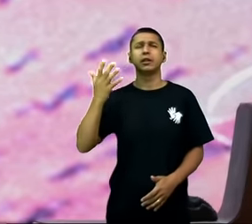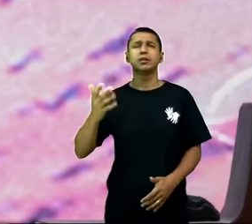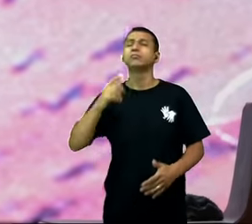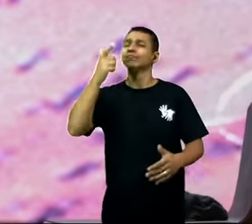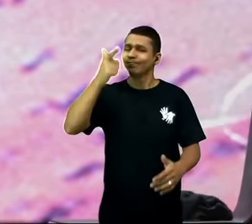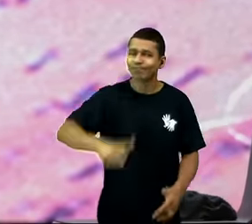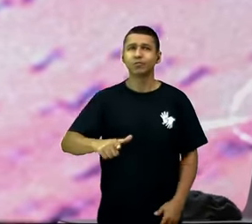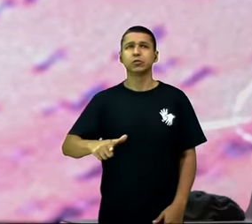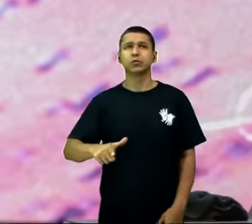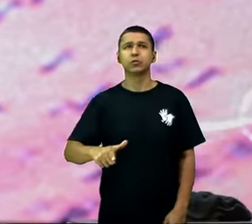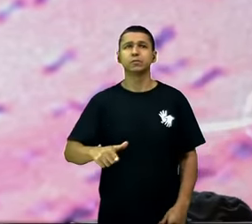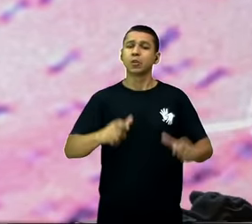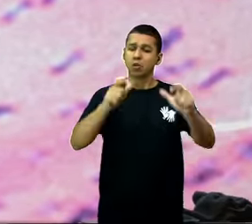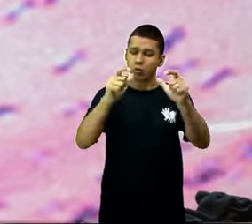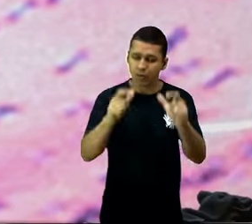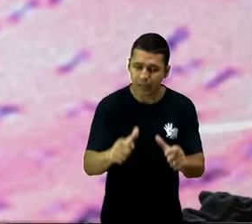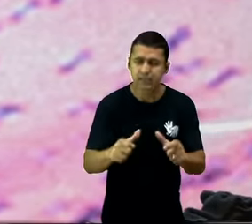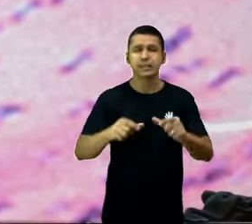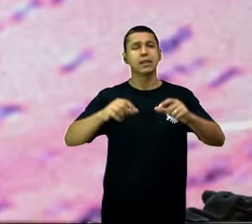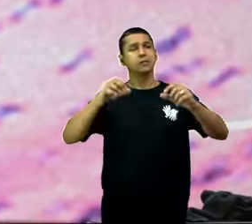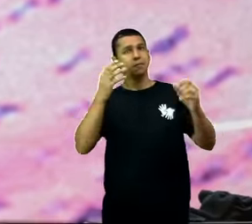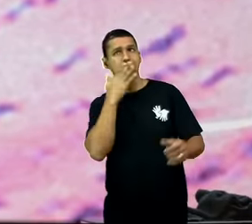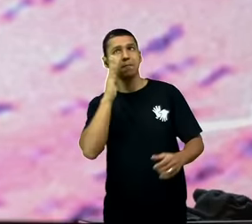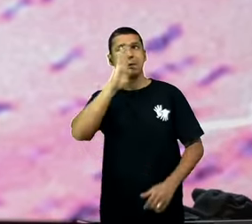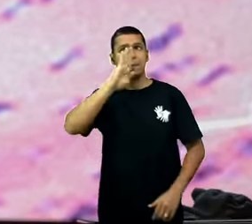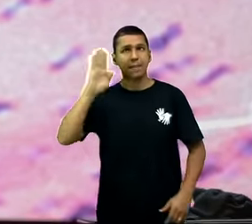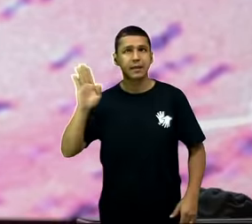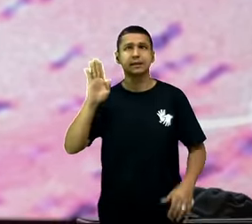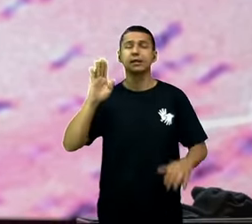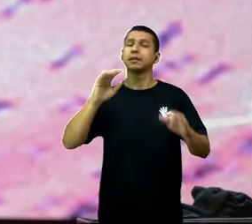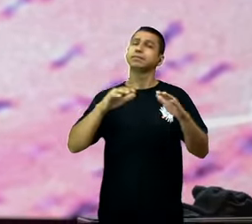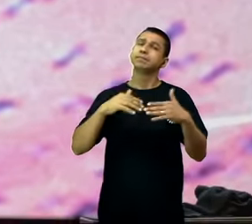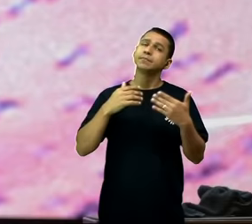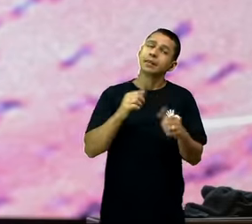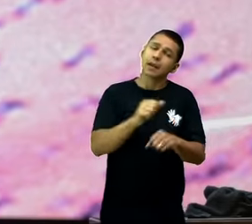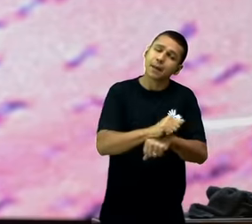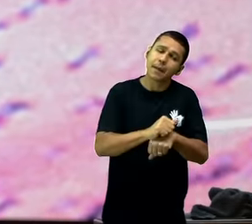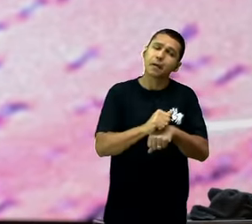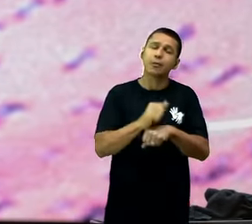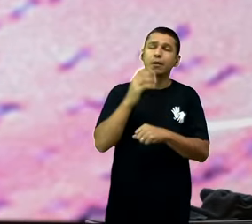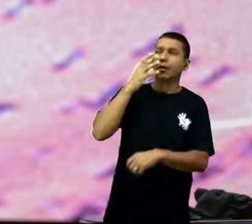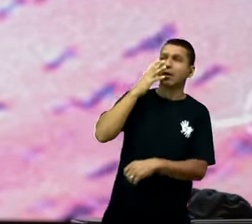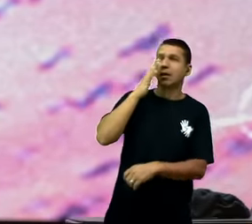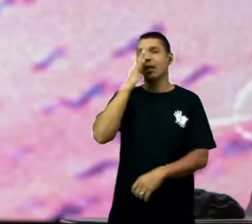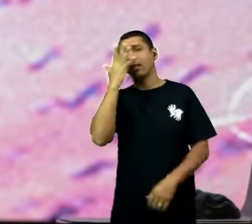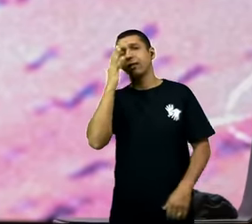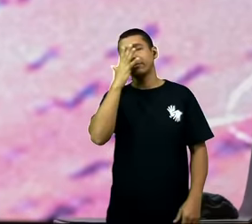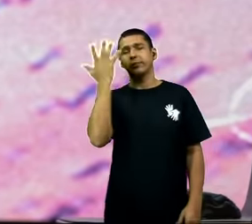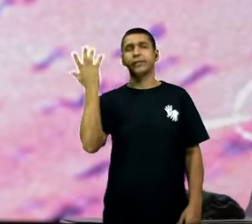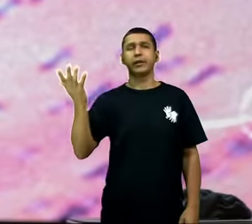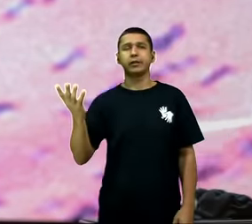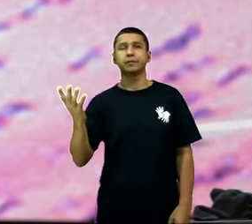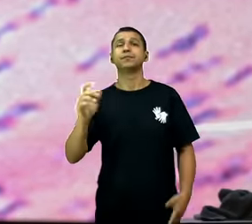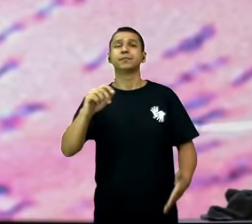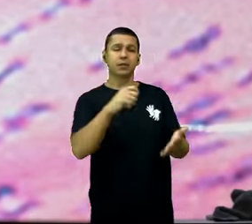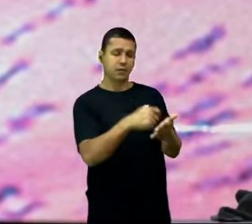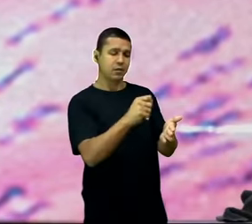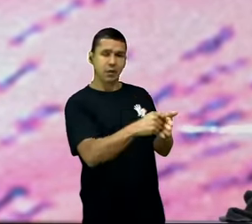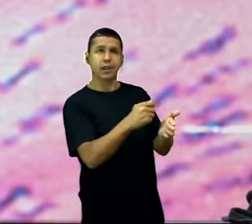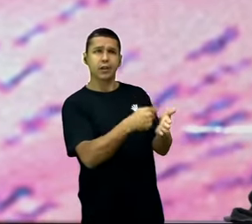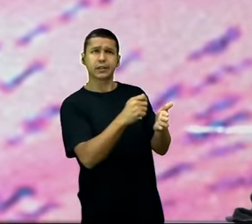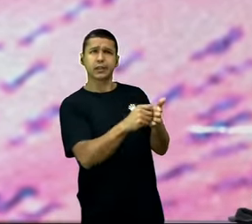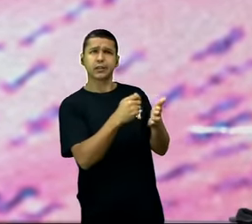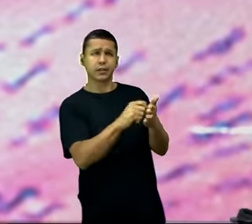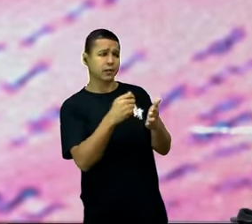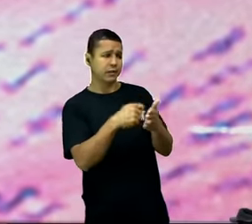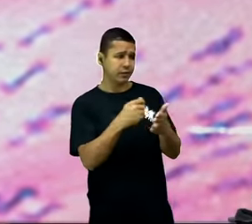Mesmo na geografia certa, na agenda certa, vivendo a promessa, Abraão está distraído. Então anota isso aí para você não esquecer nunca mais. Guarda aí, anota, bota na barriga, nas costas, na